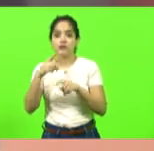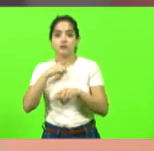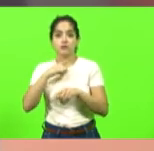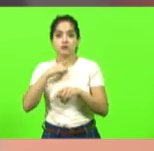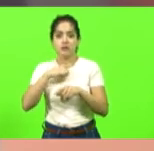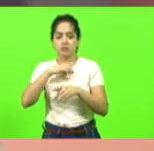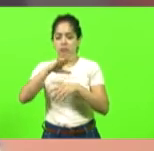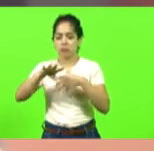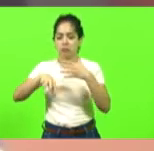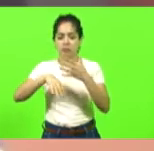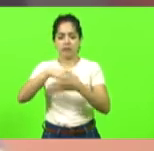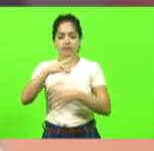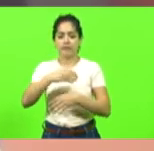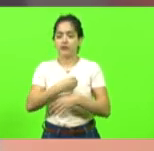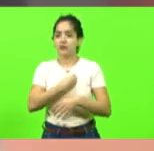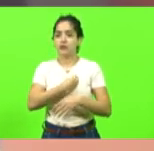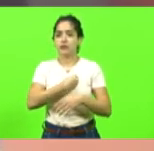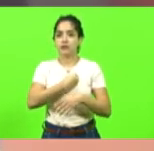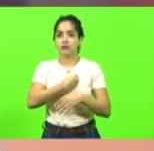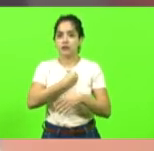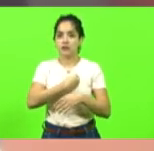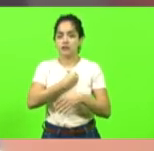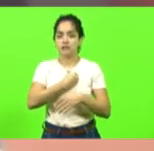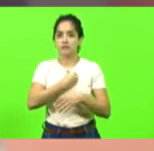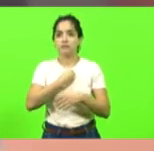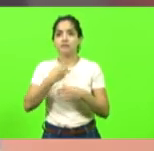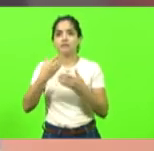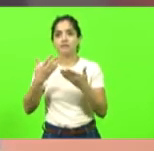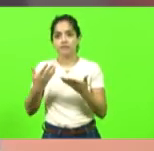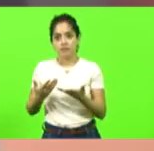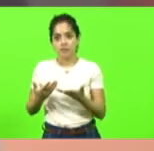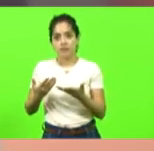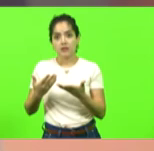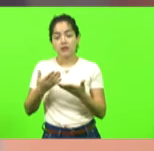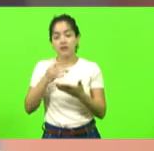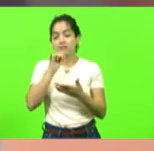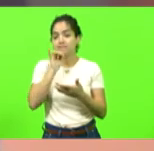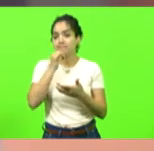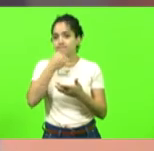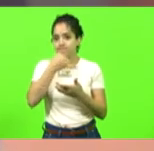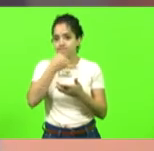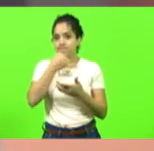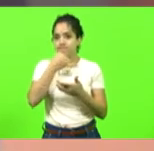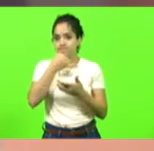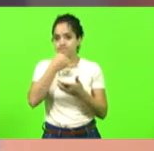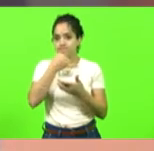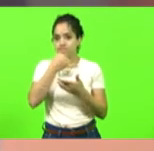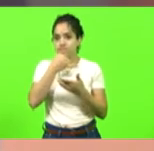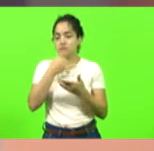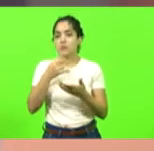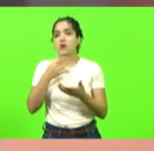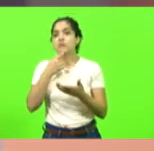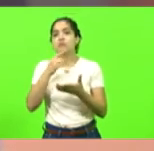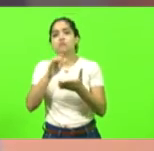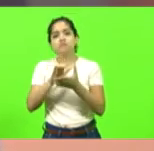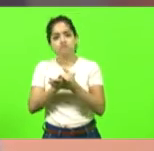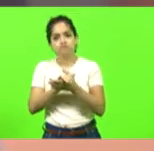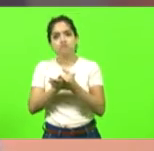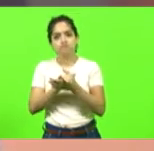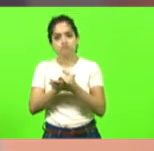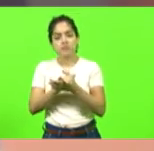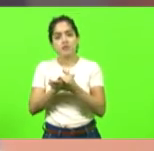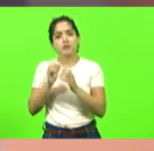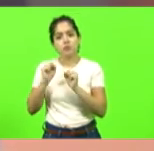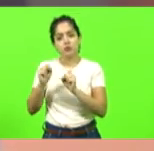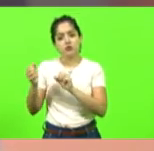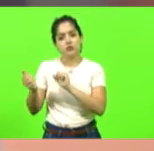toda bagunçada, transtornada. E o mais triste, eu perdi um companheiro que podia estar do meu